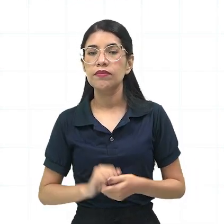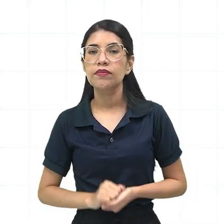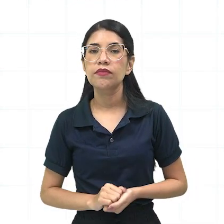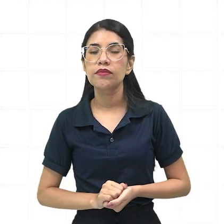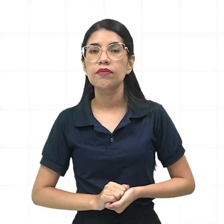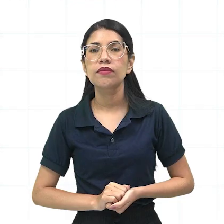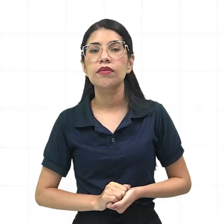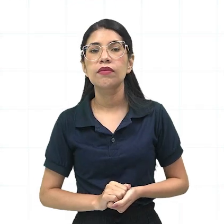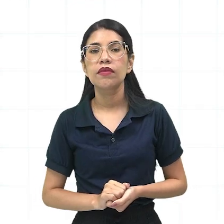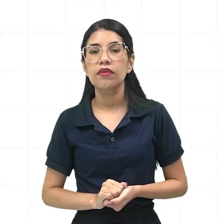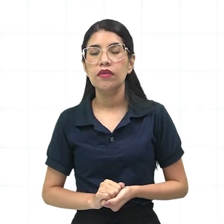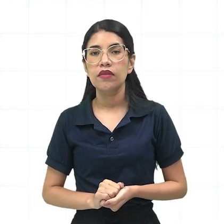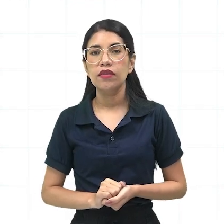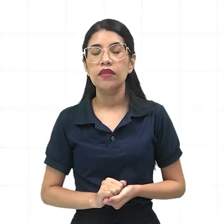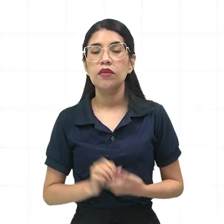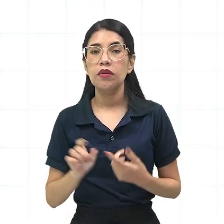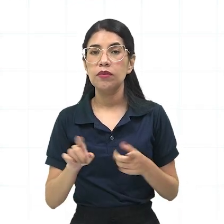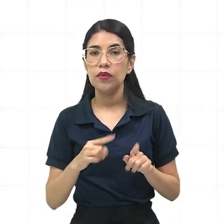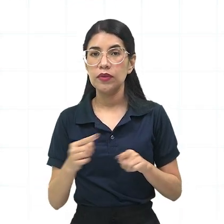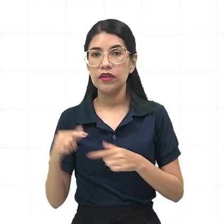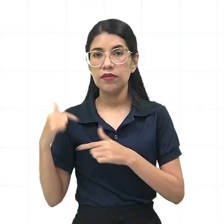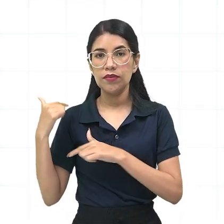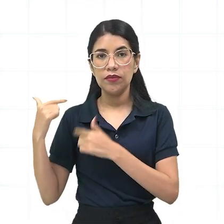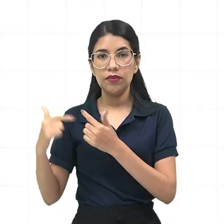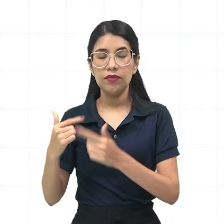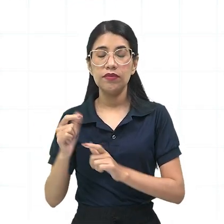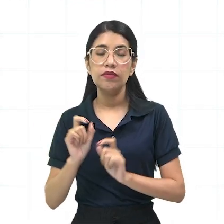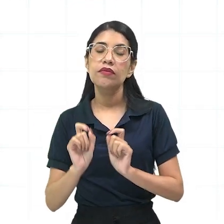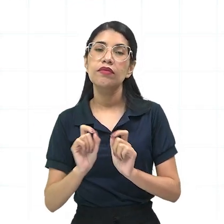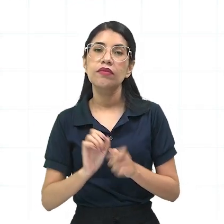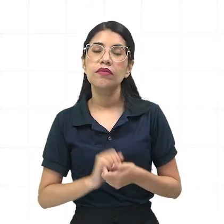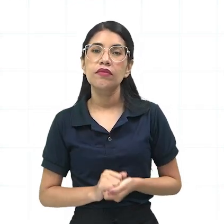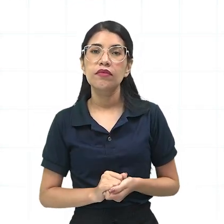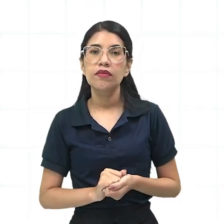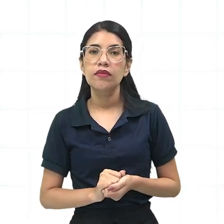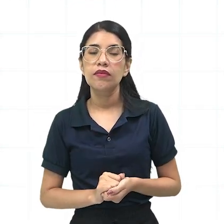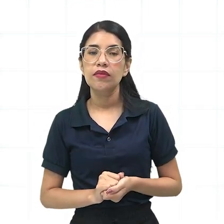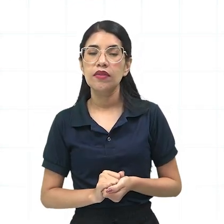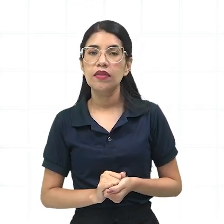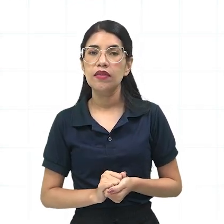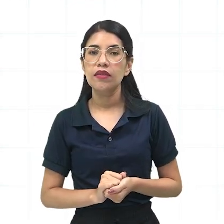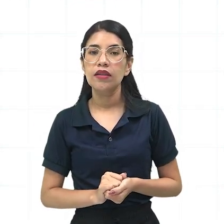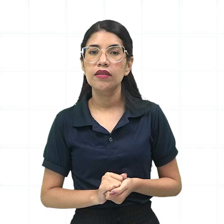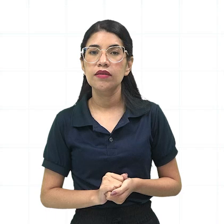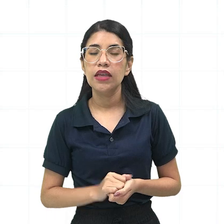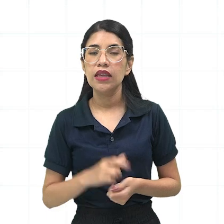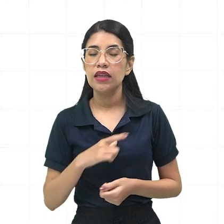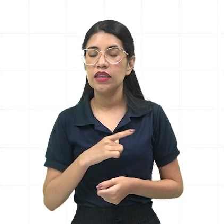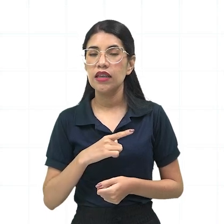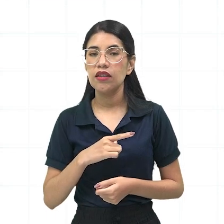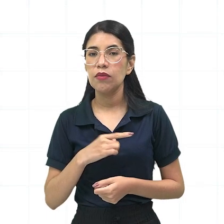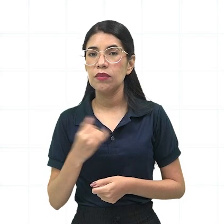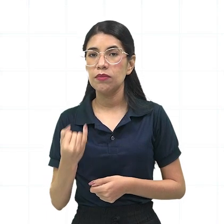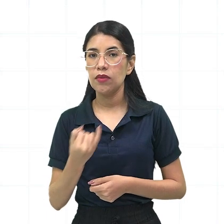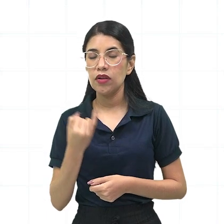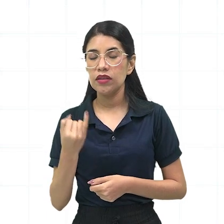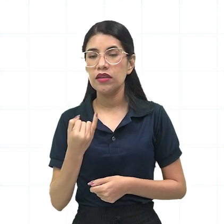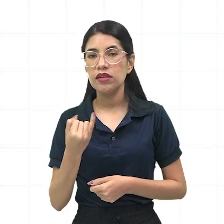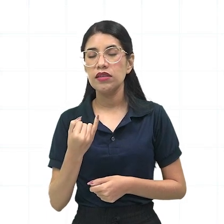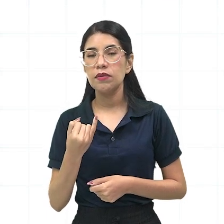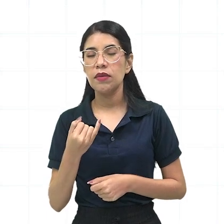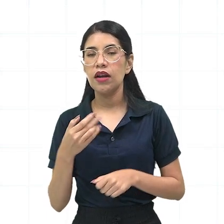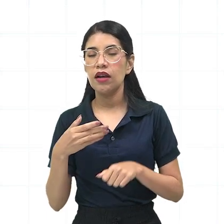Então, quando a gente fala da música tradicional, seria o quê? Seria aquela que desempenha um papel fundamental